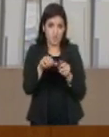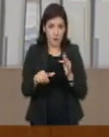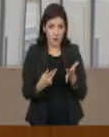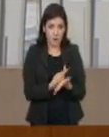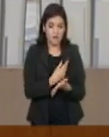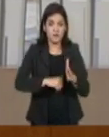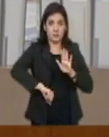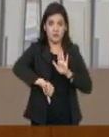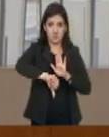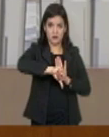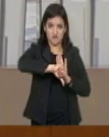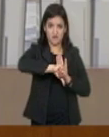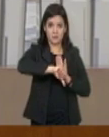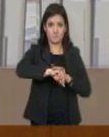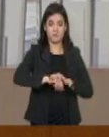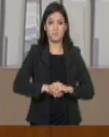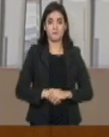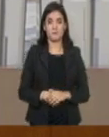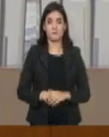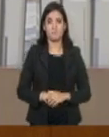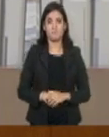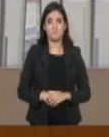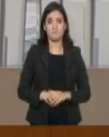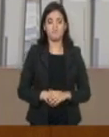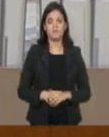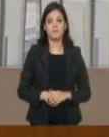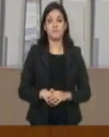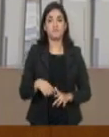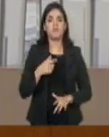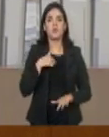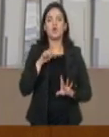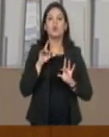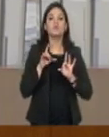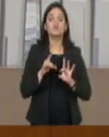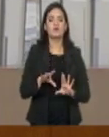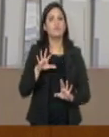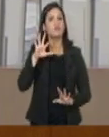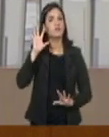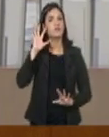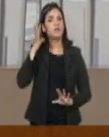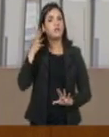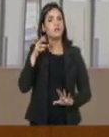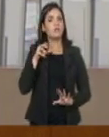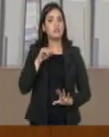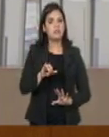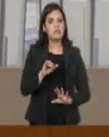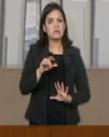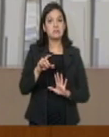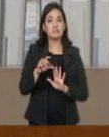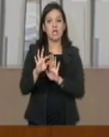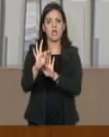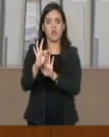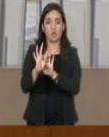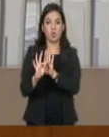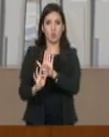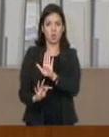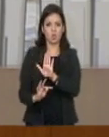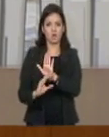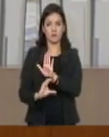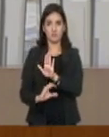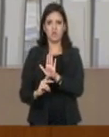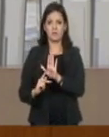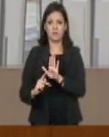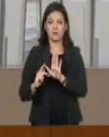compete-lhe, continuou Sua Excelência, tão somente definir se a opção do legislador,